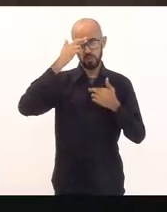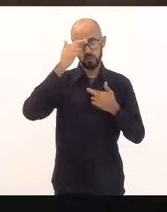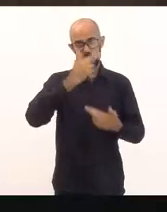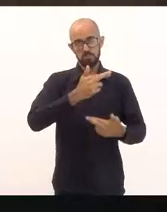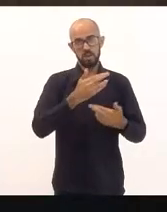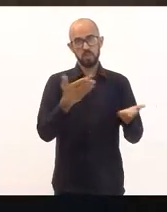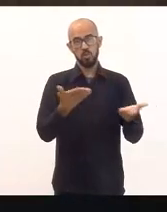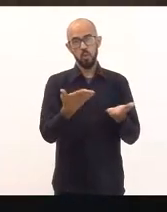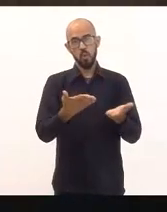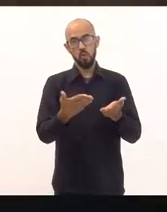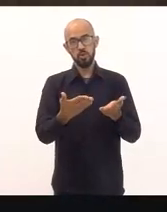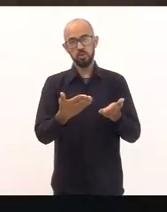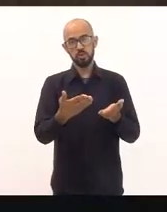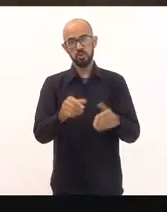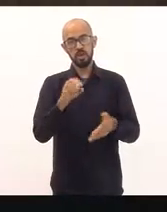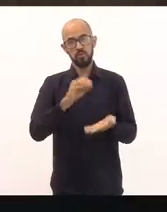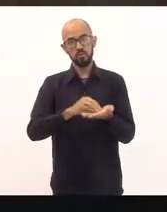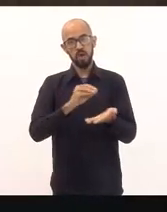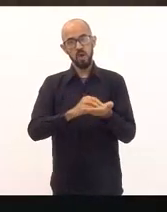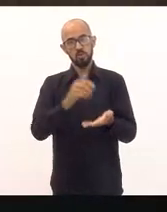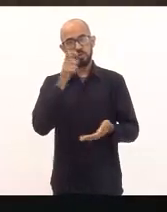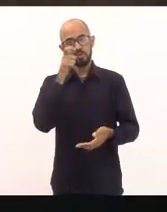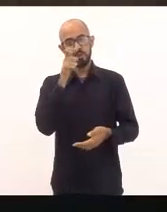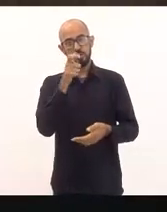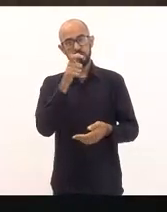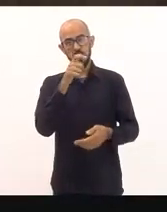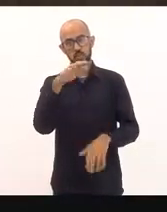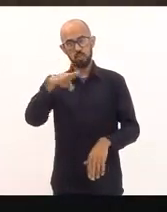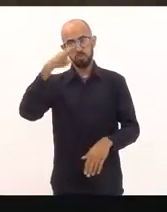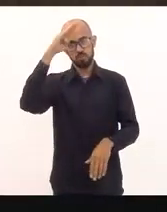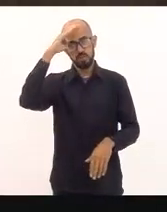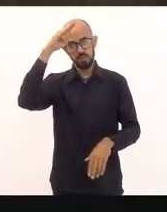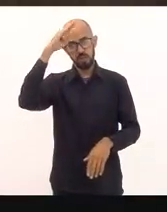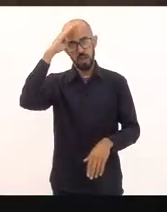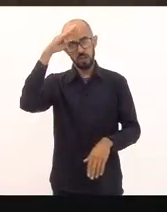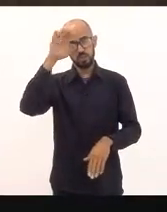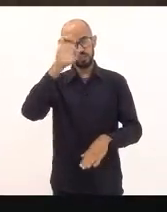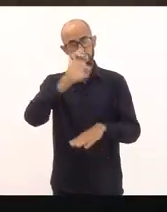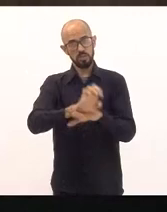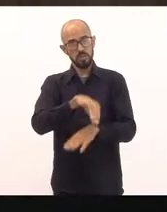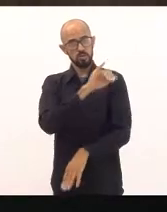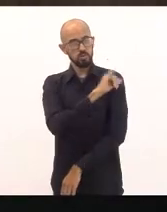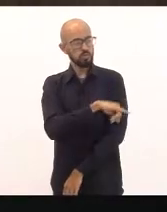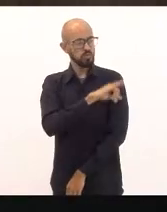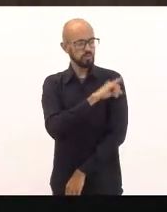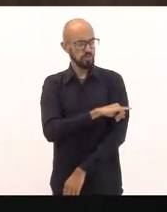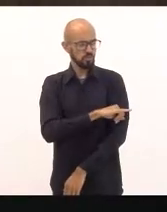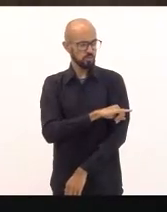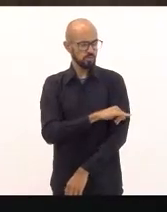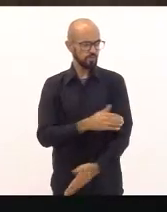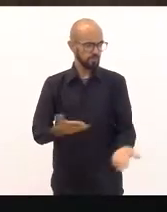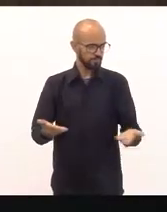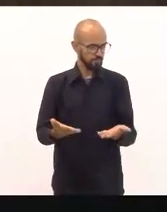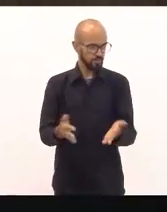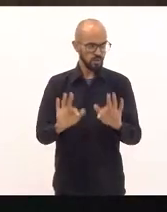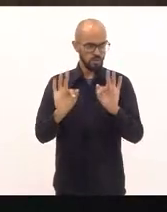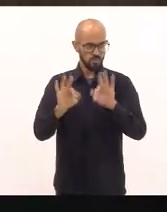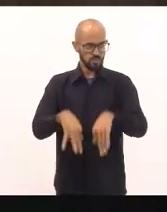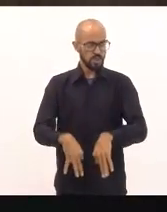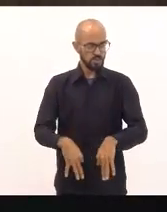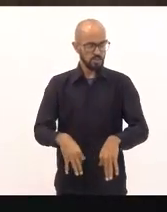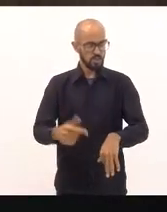a sua falta de atenção com os militares do Estado do Rio de Janeiro. Mas eu quero encerrar mais uma vez